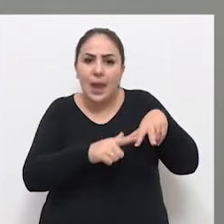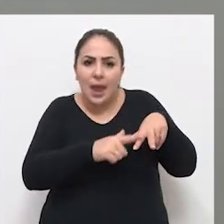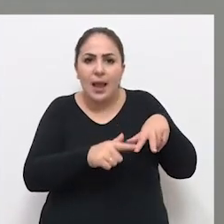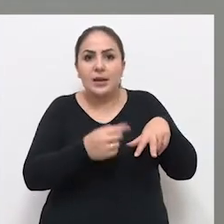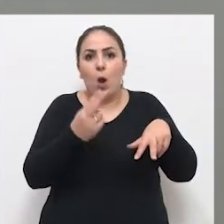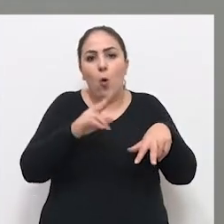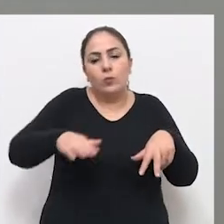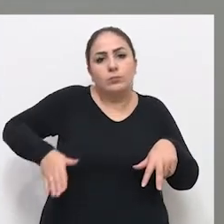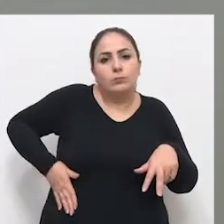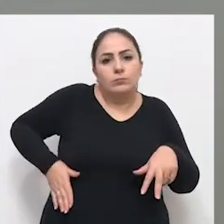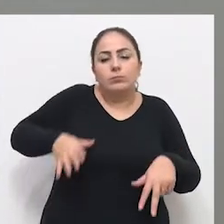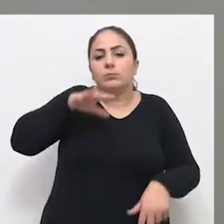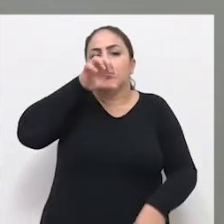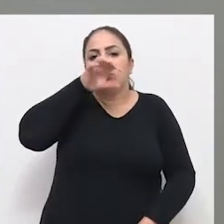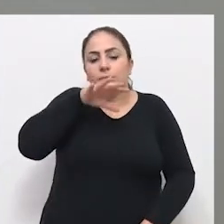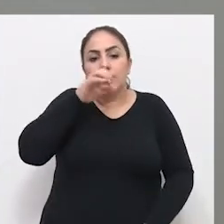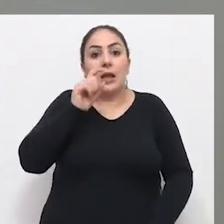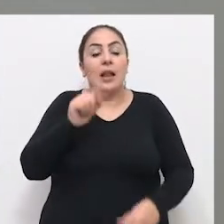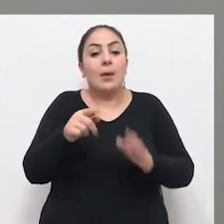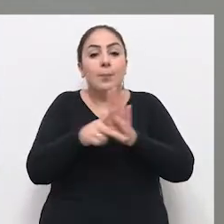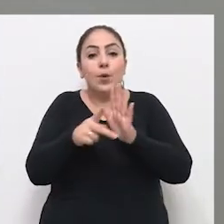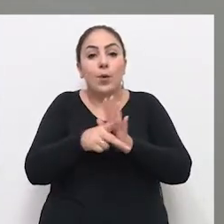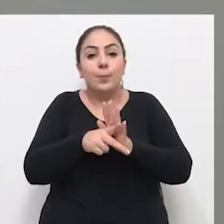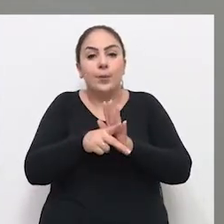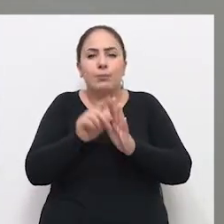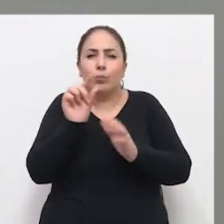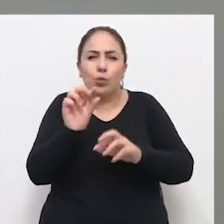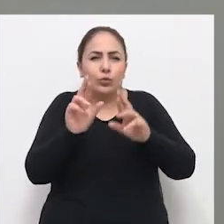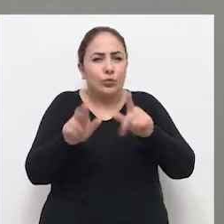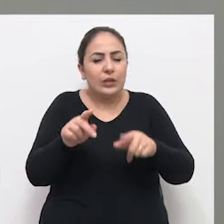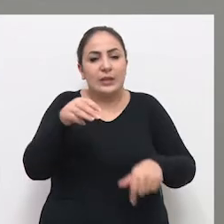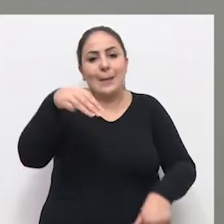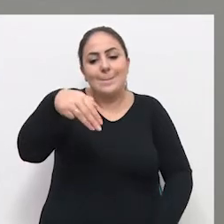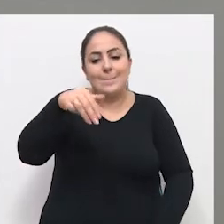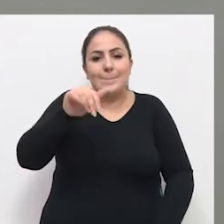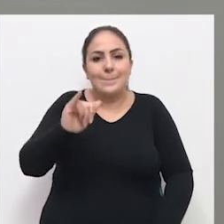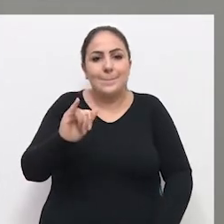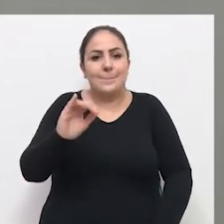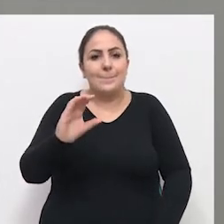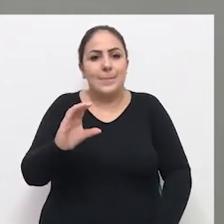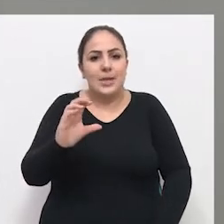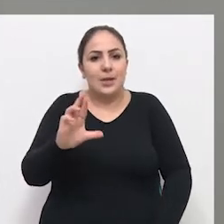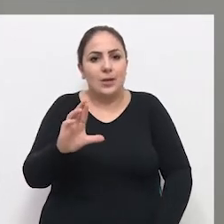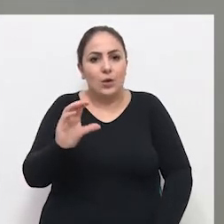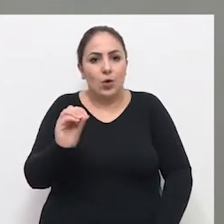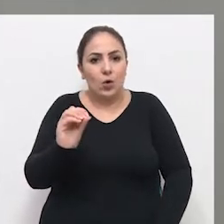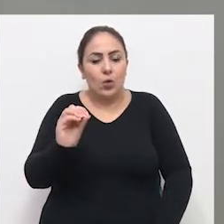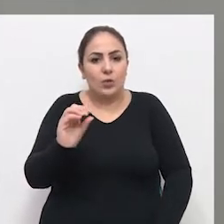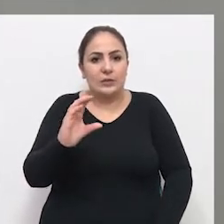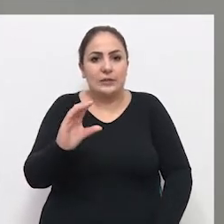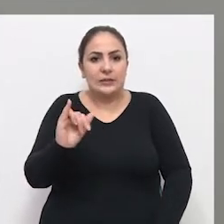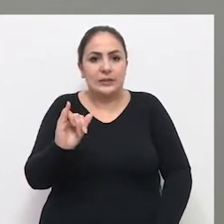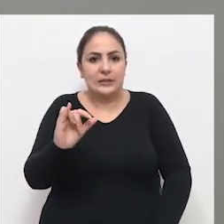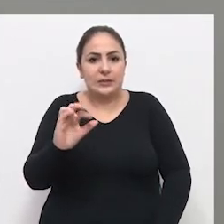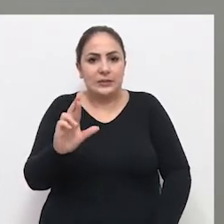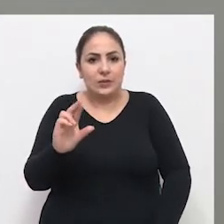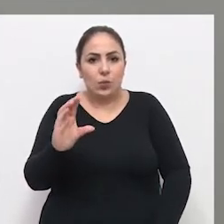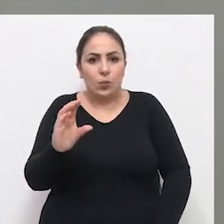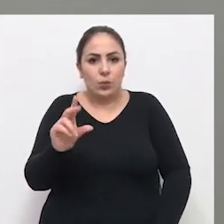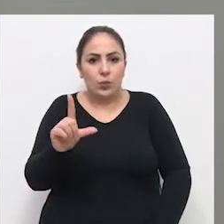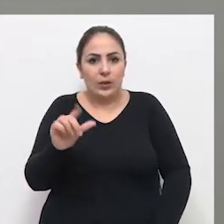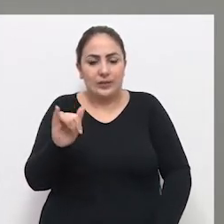são tromboses de microcirculação, elas são um pouco diferentes. Então, o tratamento